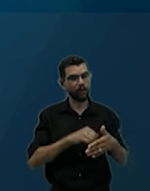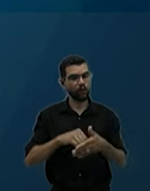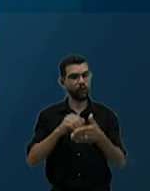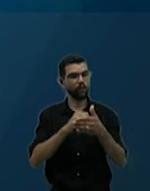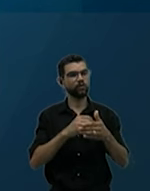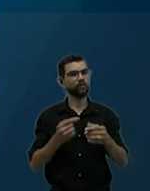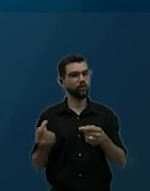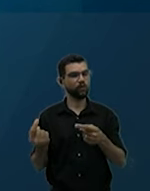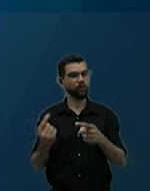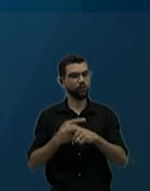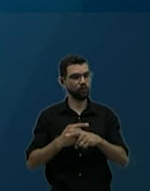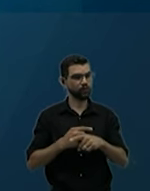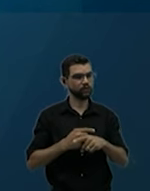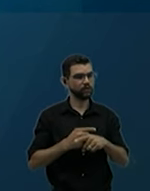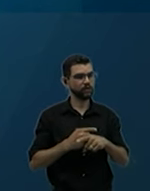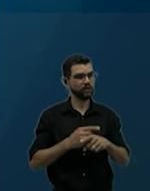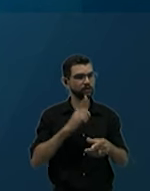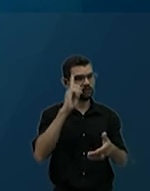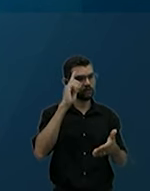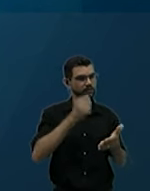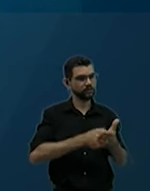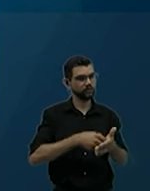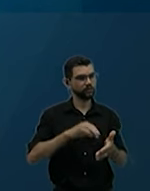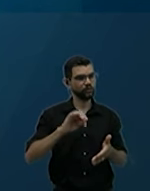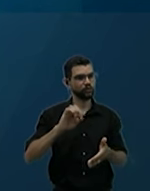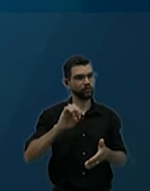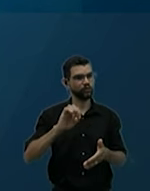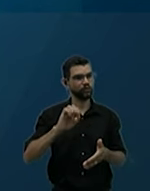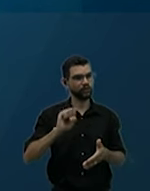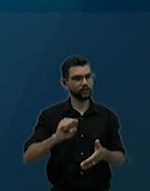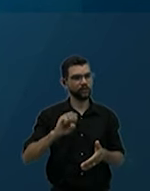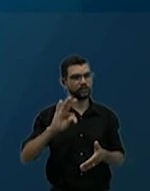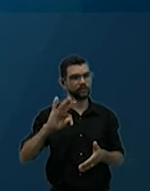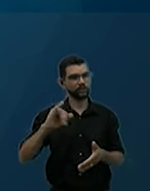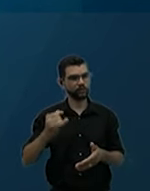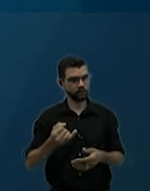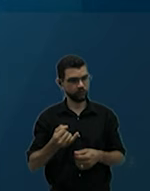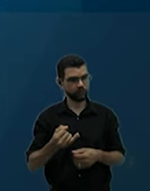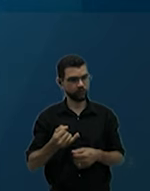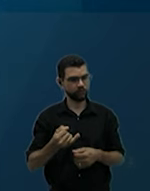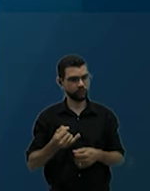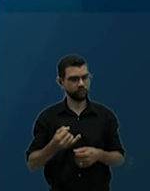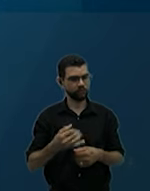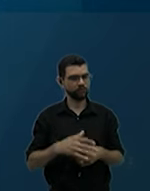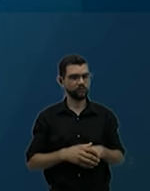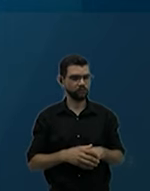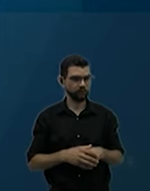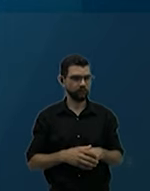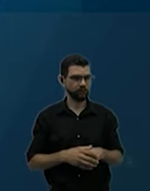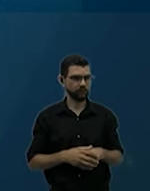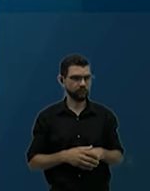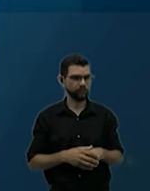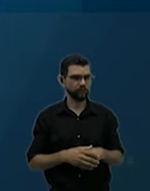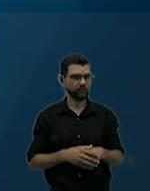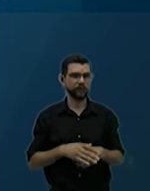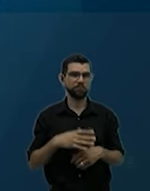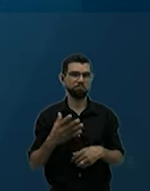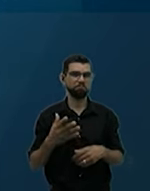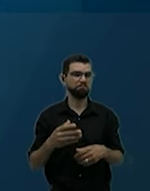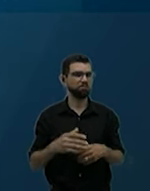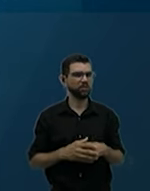Pois bem, eram muitas, e ainda são, e não há em sentido contrário, decisões